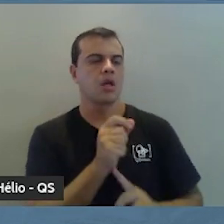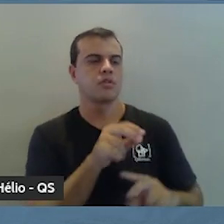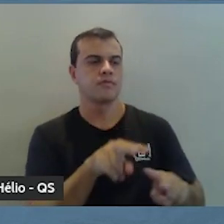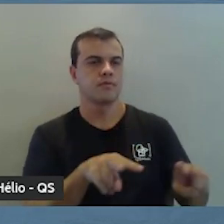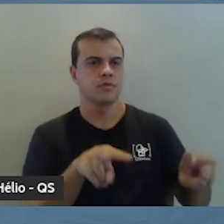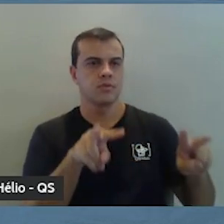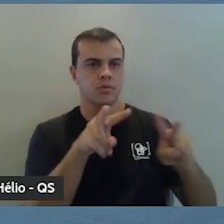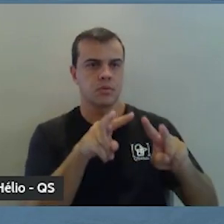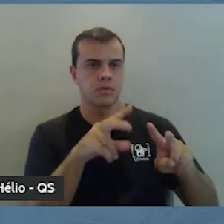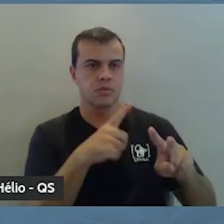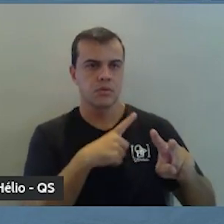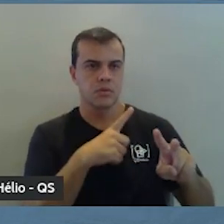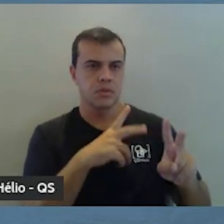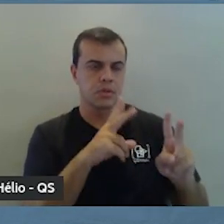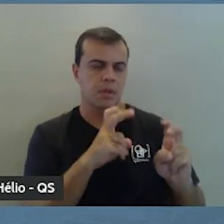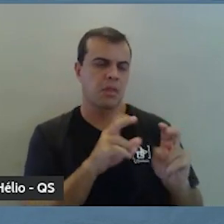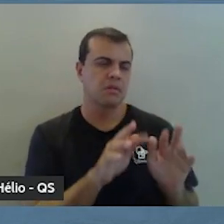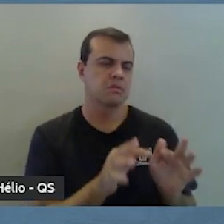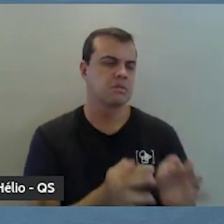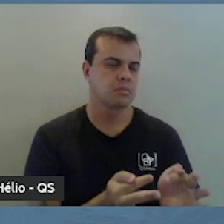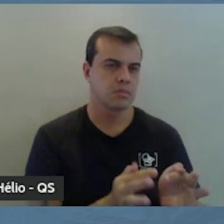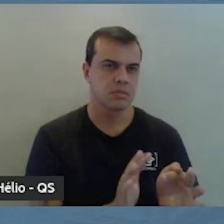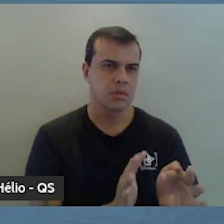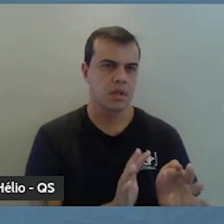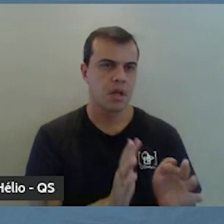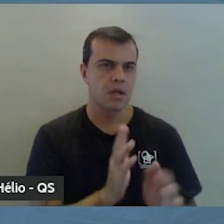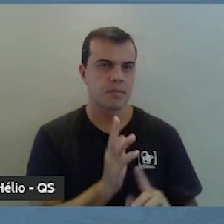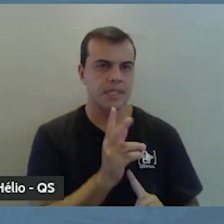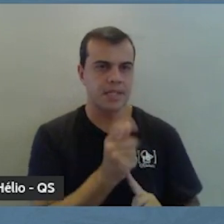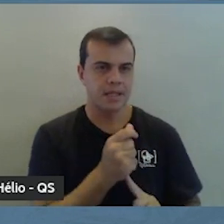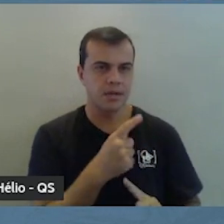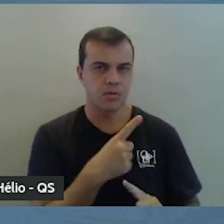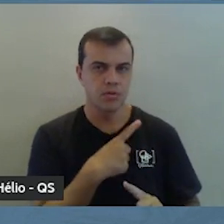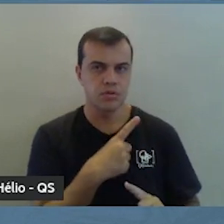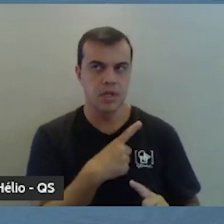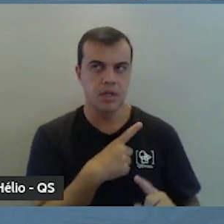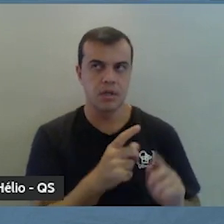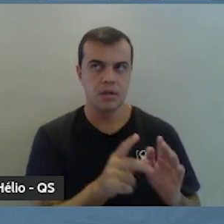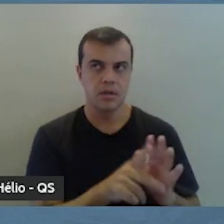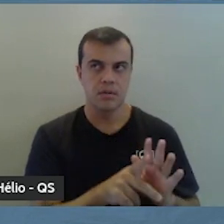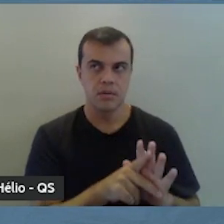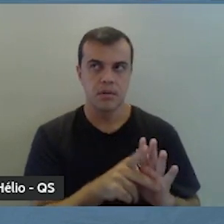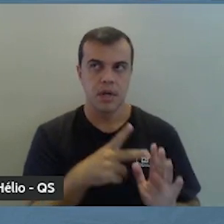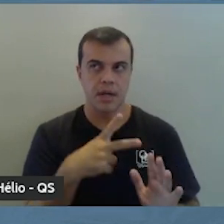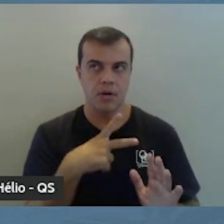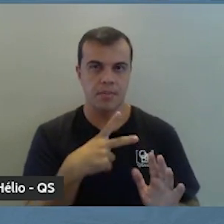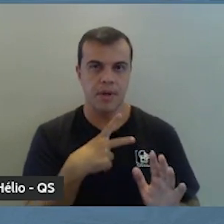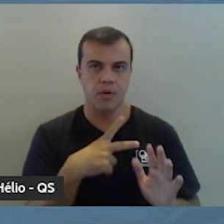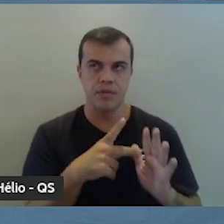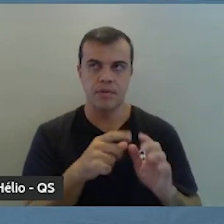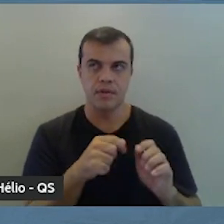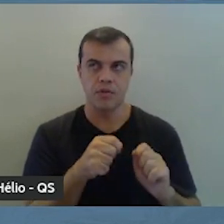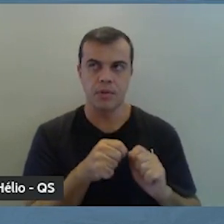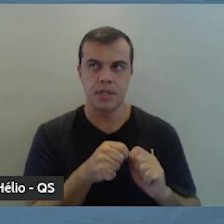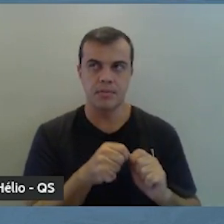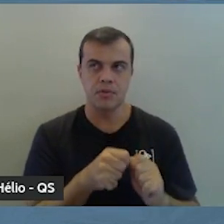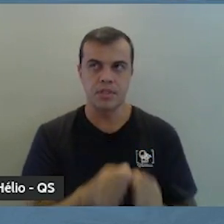visual que é tida como pequena, que seria uma arte popular, o que eu particularmente discordo